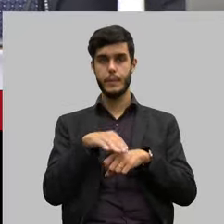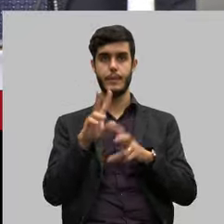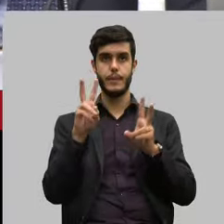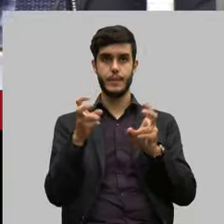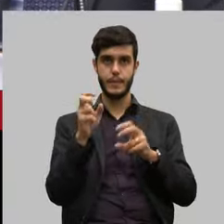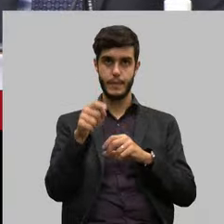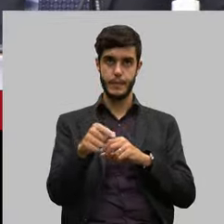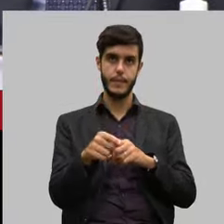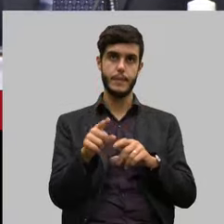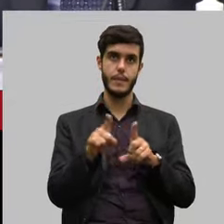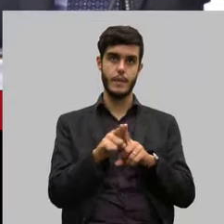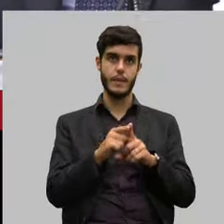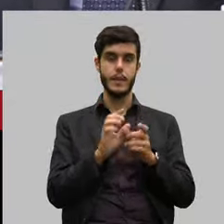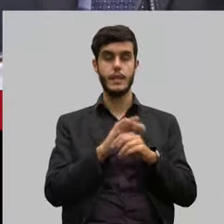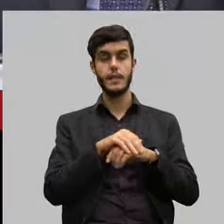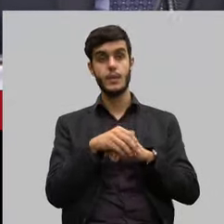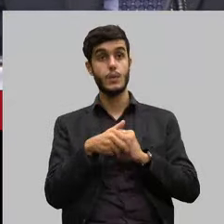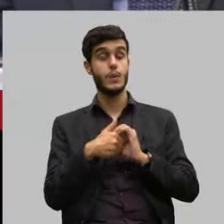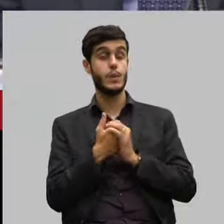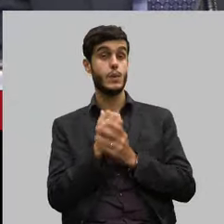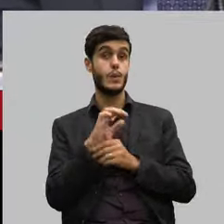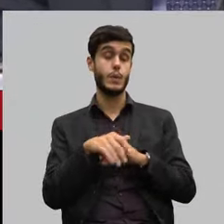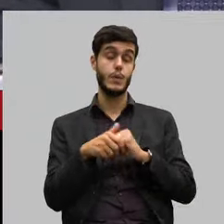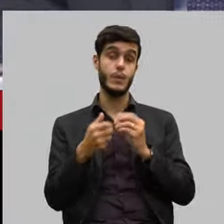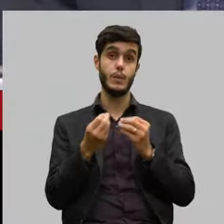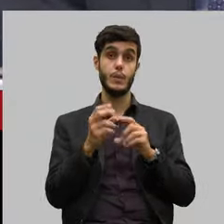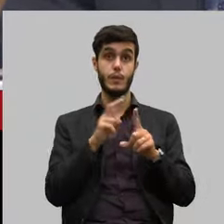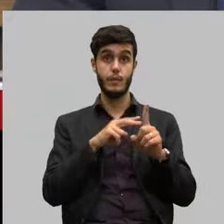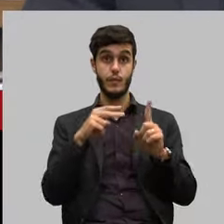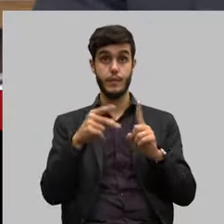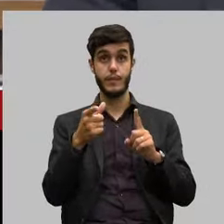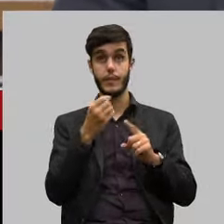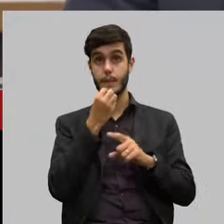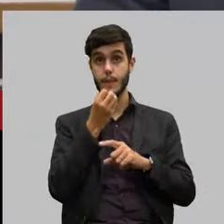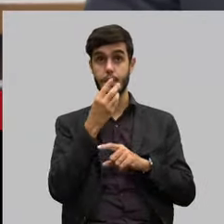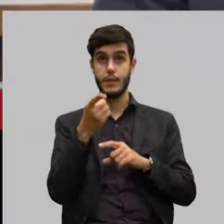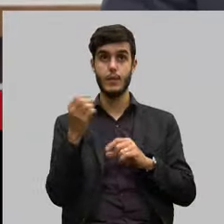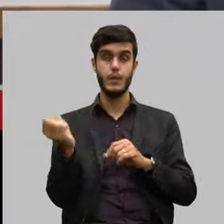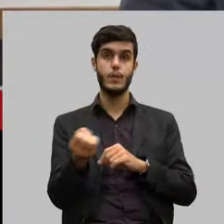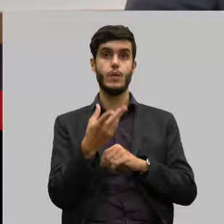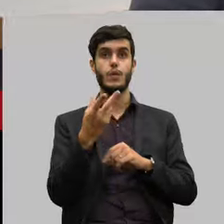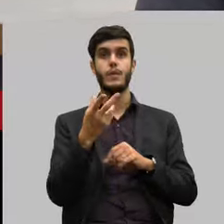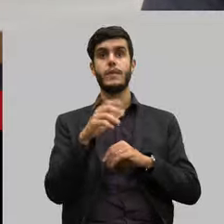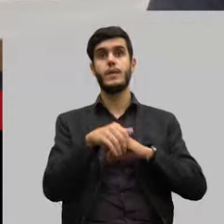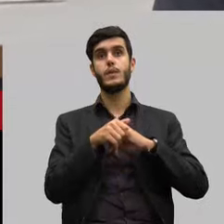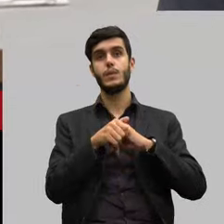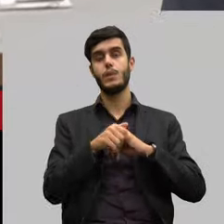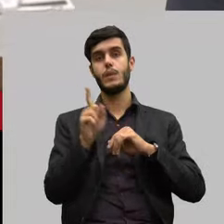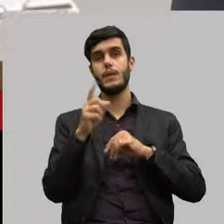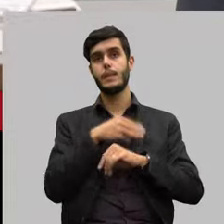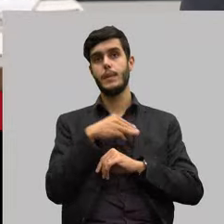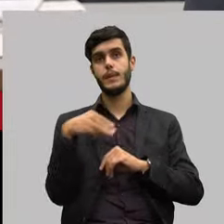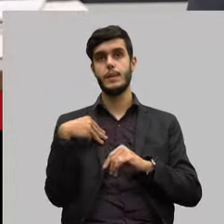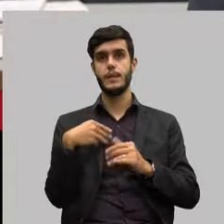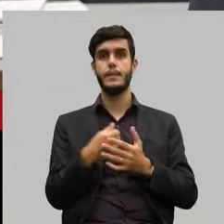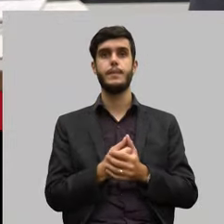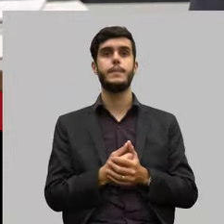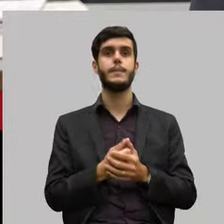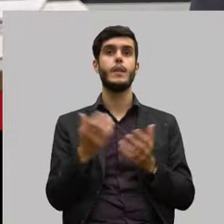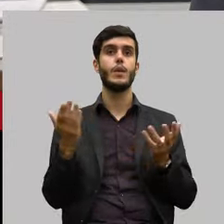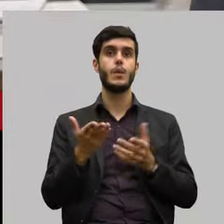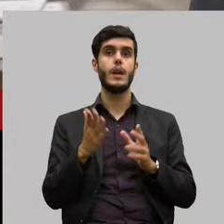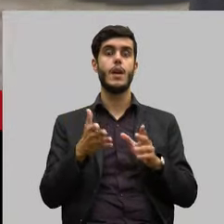até pela Perspectiva da do potencial benefício desse novo acordo de Mariana né atualmente a gente tá no aguardo das